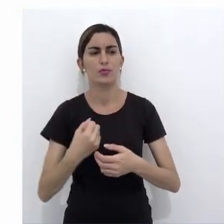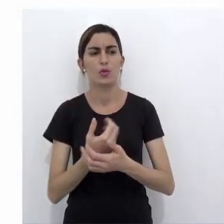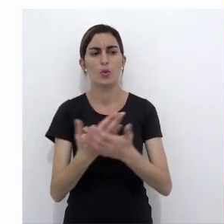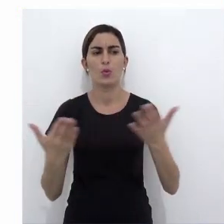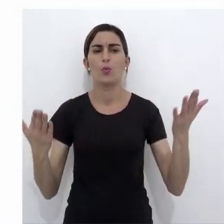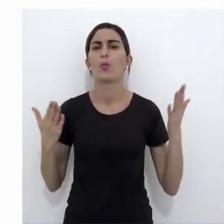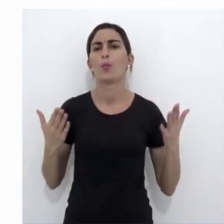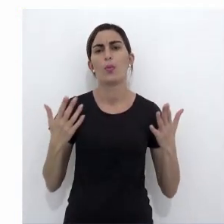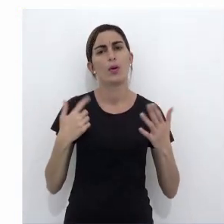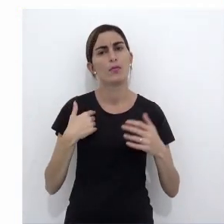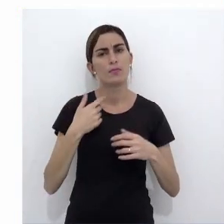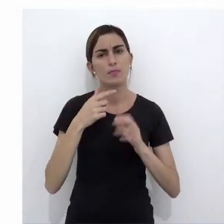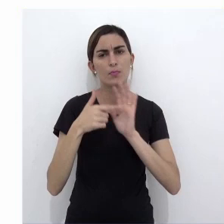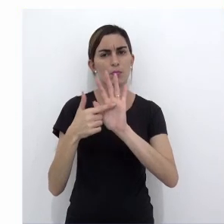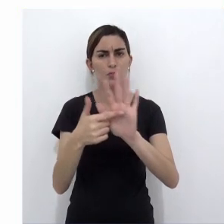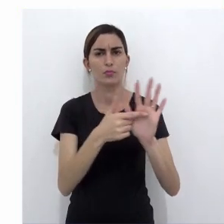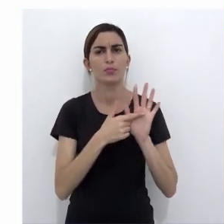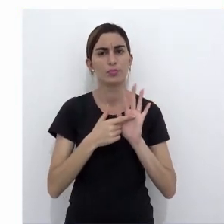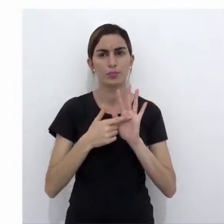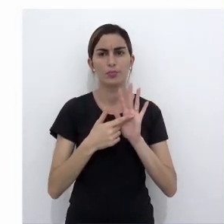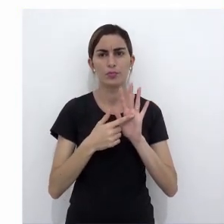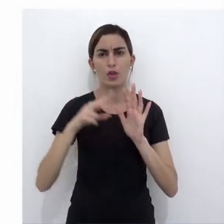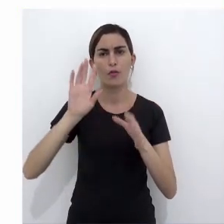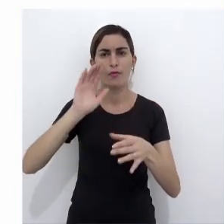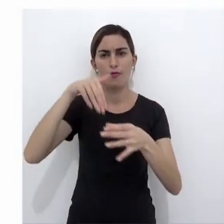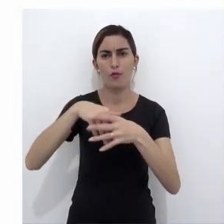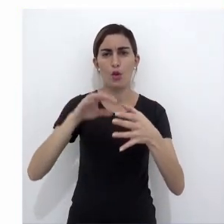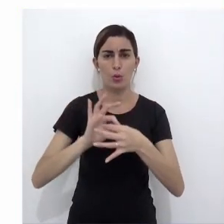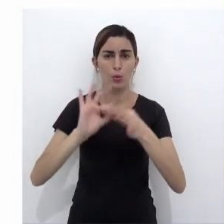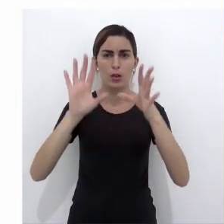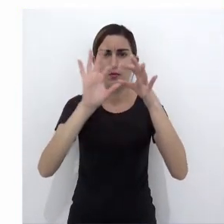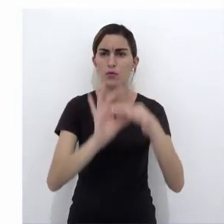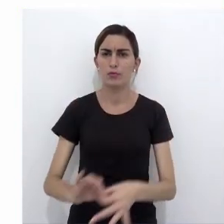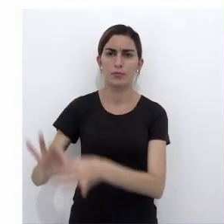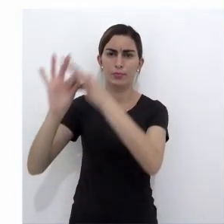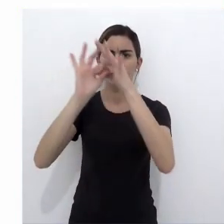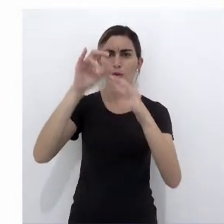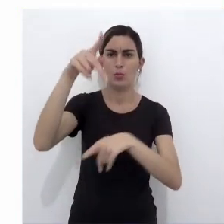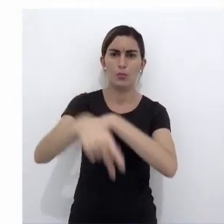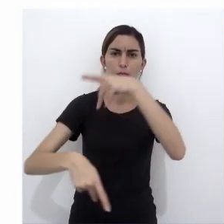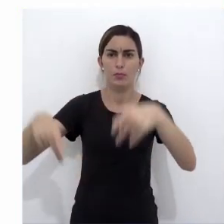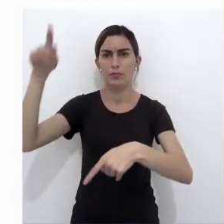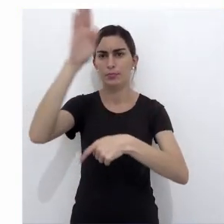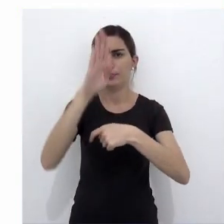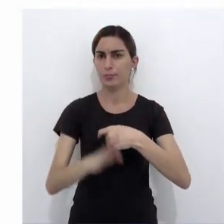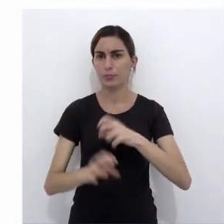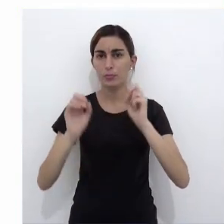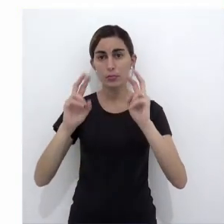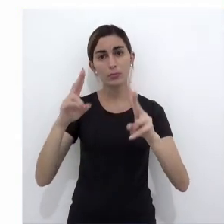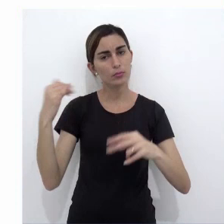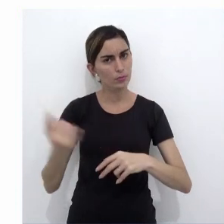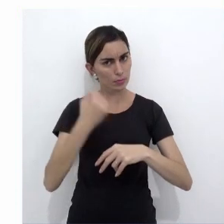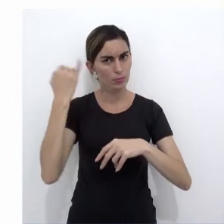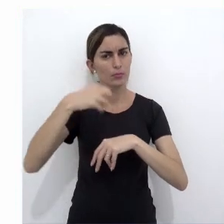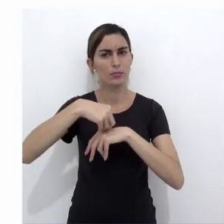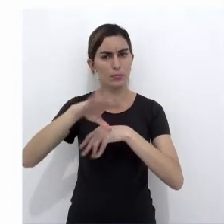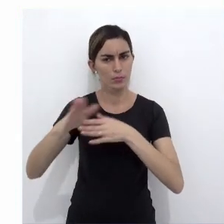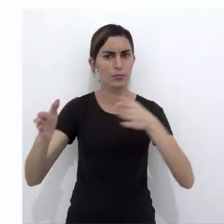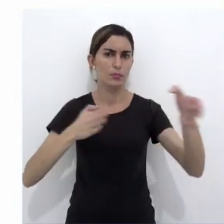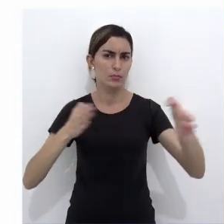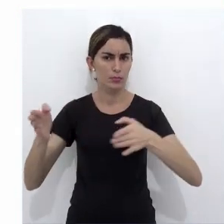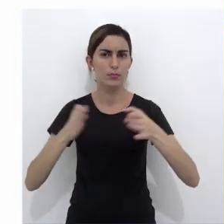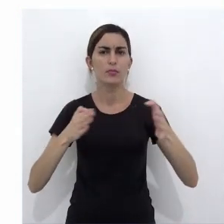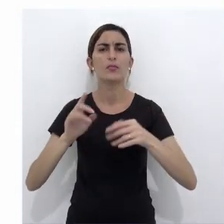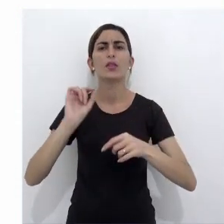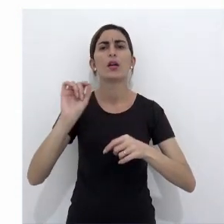no qual expôs aí o voto livre e universal do povo brasileiro. Okay? É importante frisar nessa época